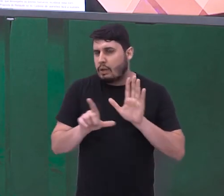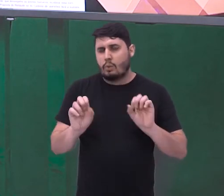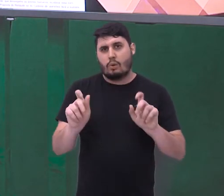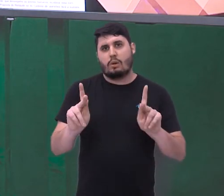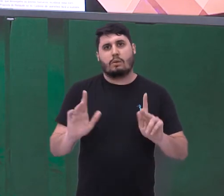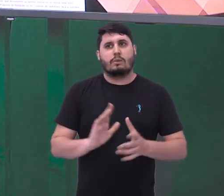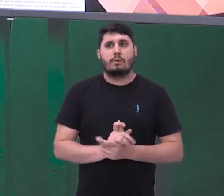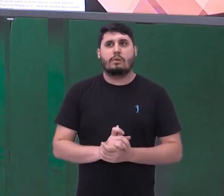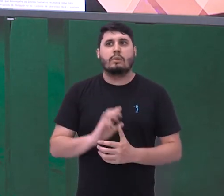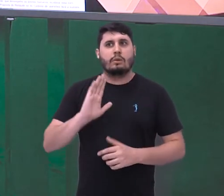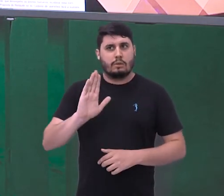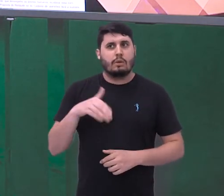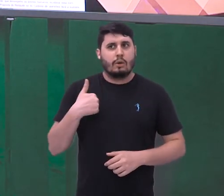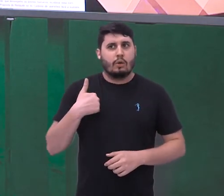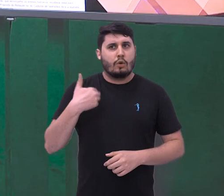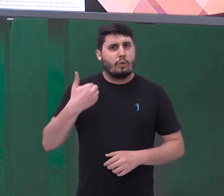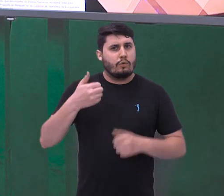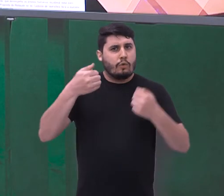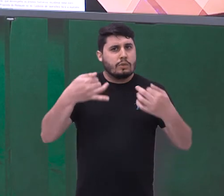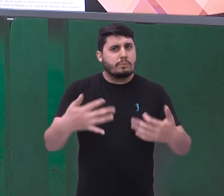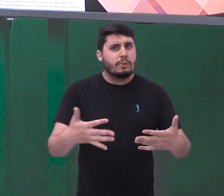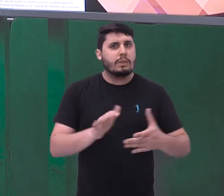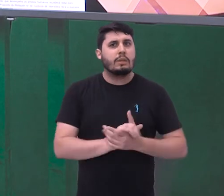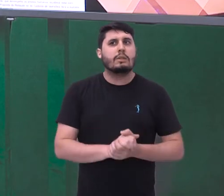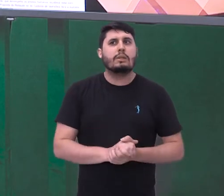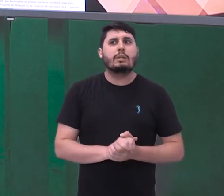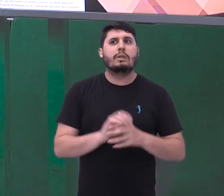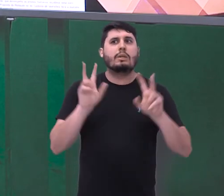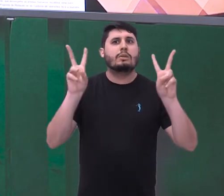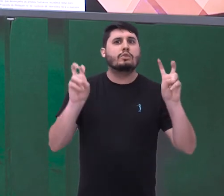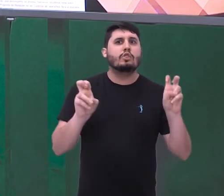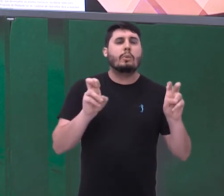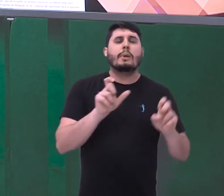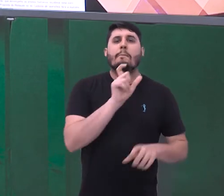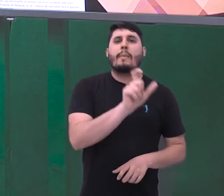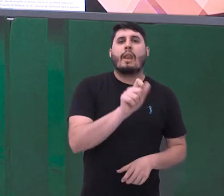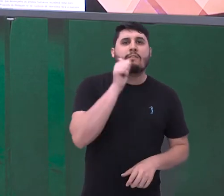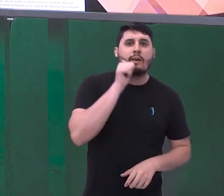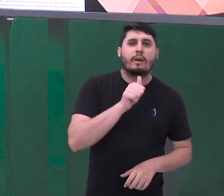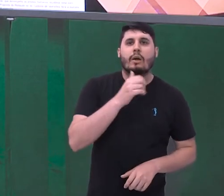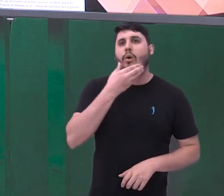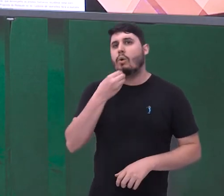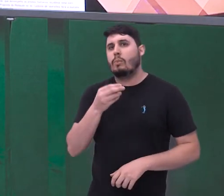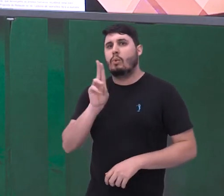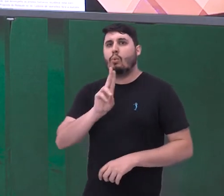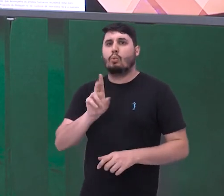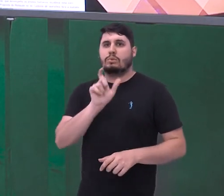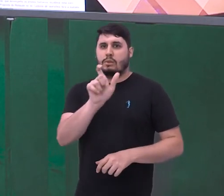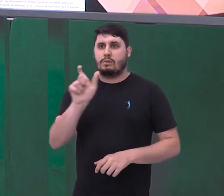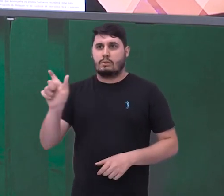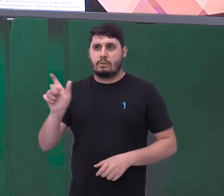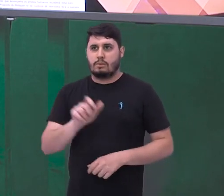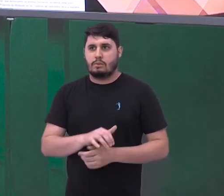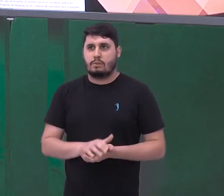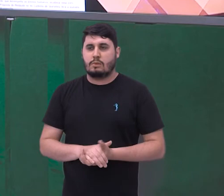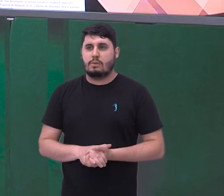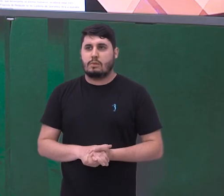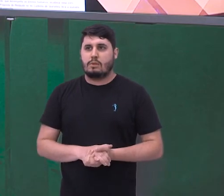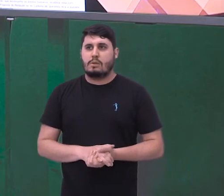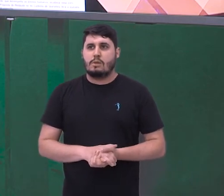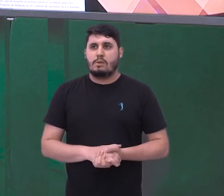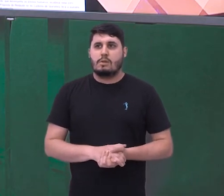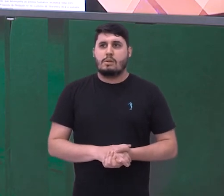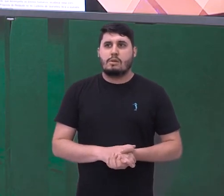quieta. Já já eu explico o feminino e o masculino usado no discurso. Não deixa eu ir embora da aula sem explicar